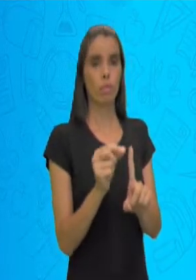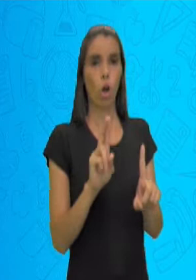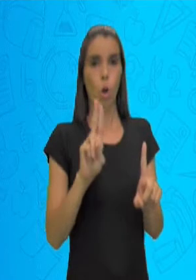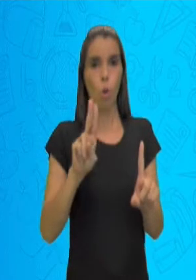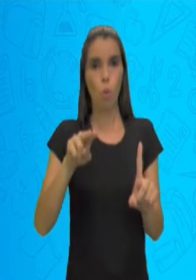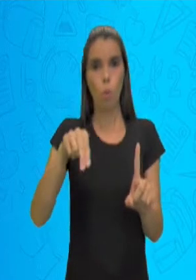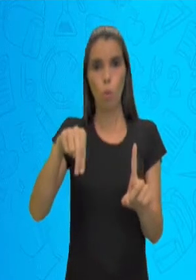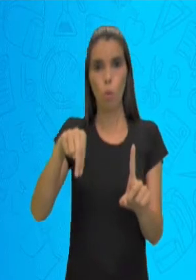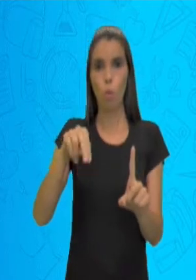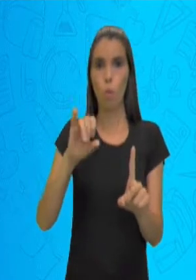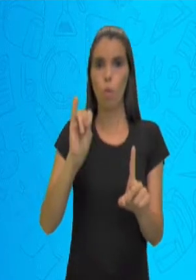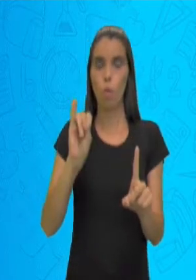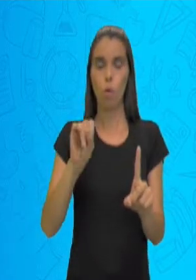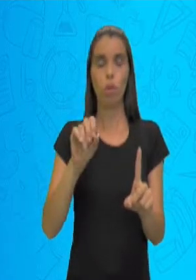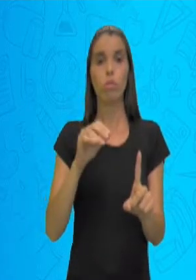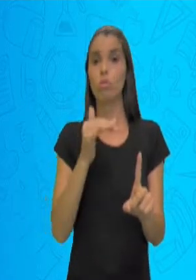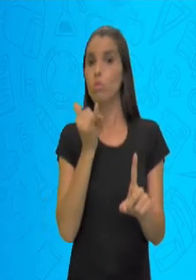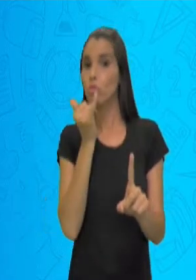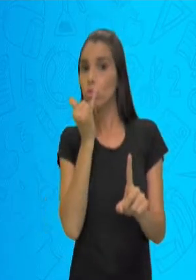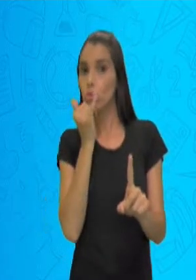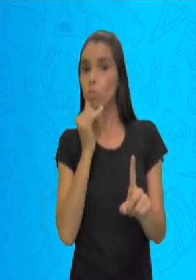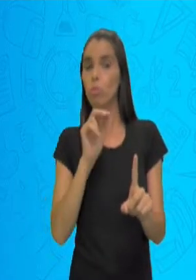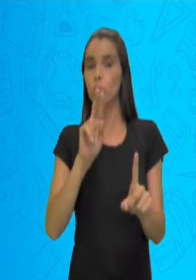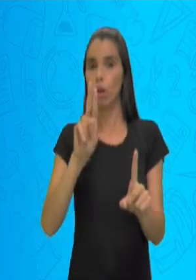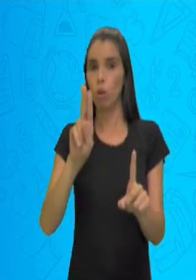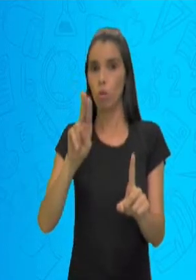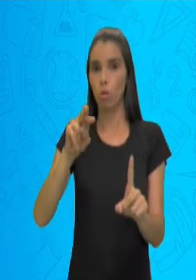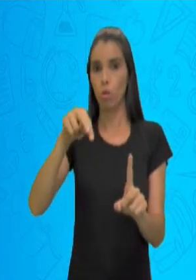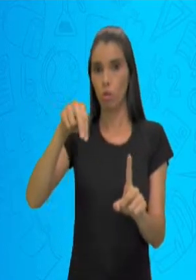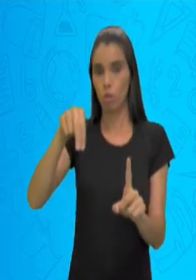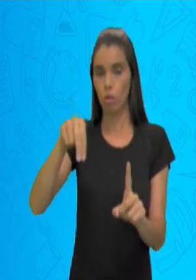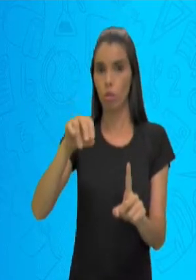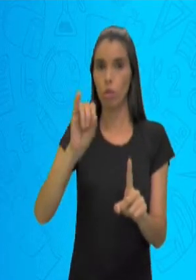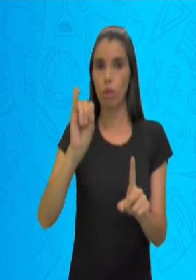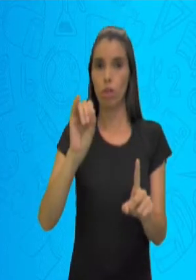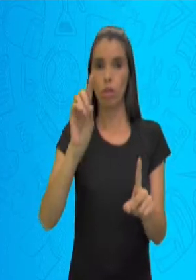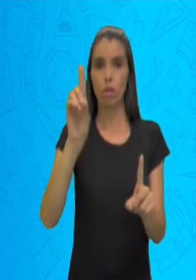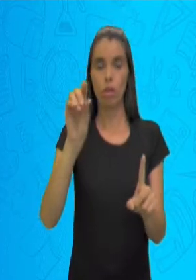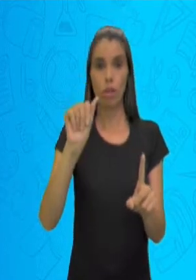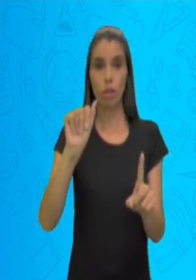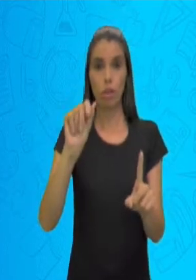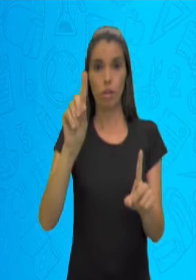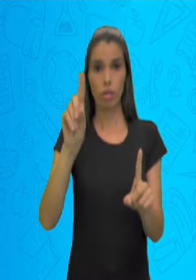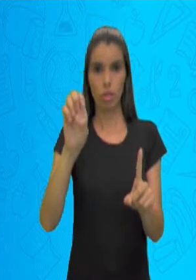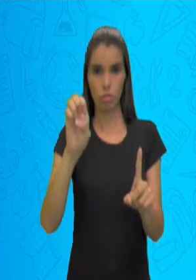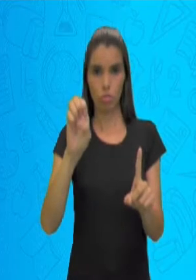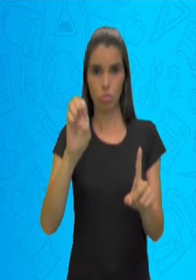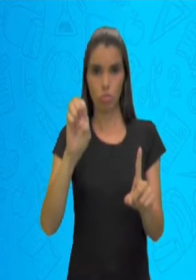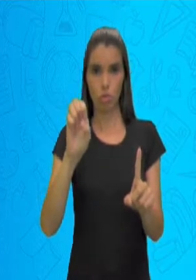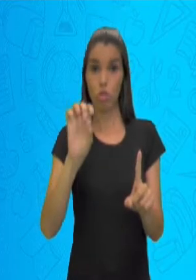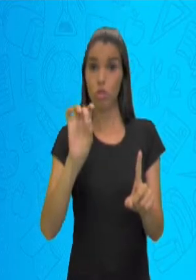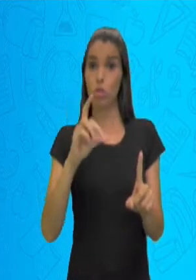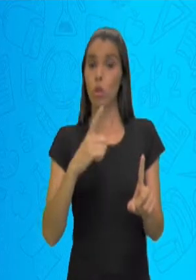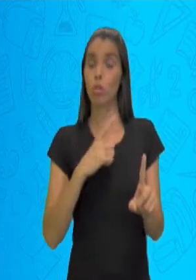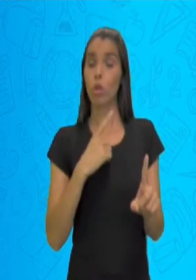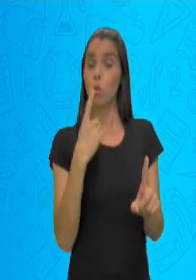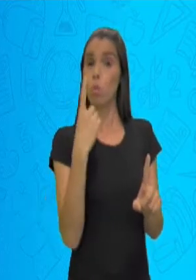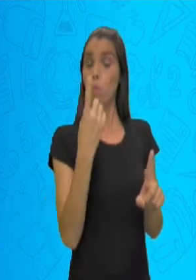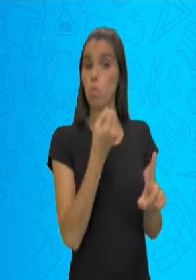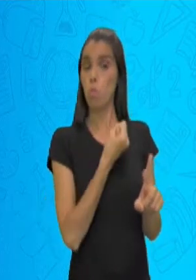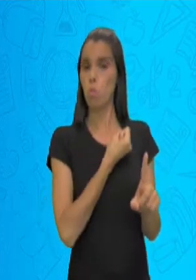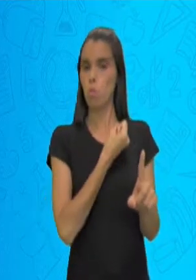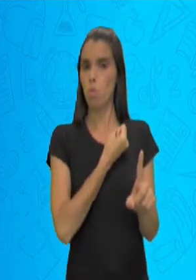é composto por somente um algarismo, ou seja, ele vai do 0 até o 9.